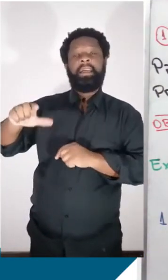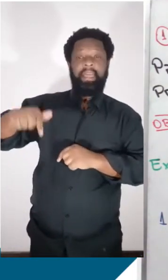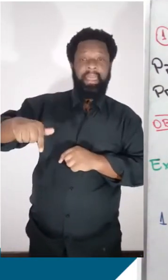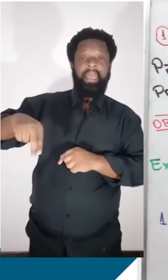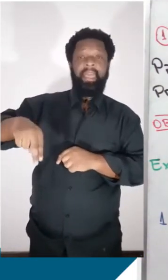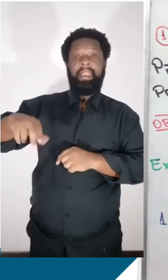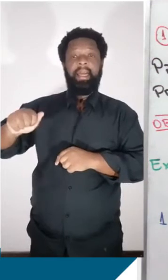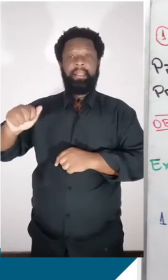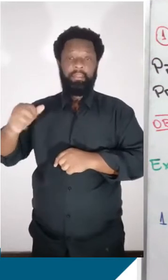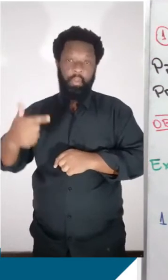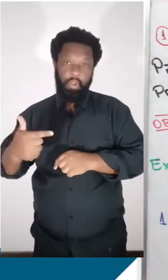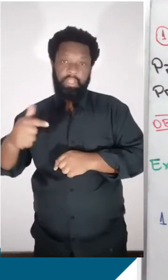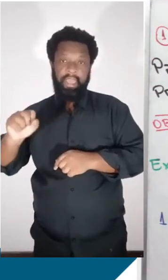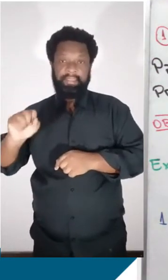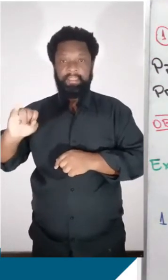de